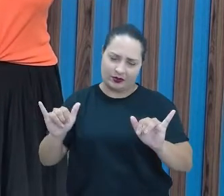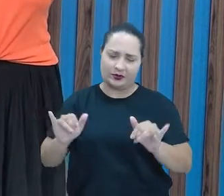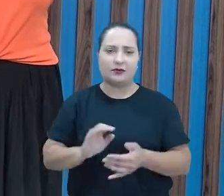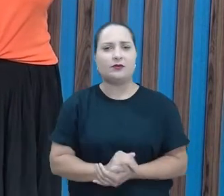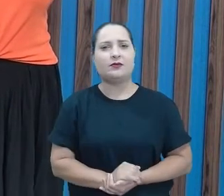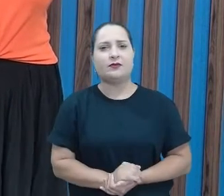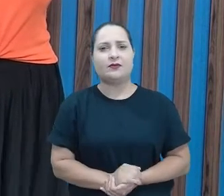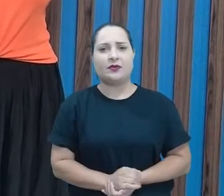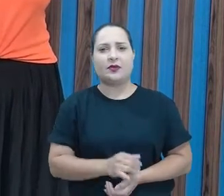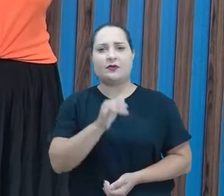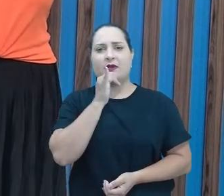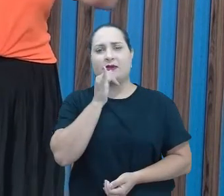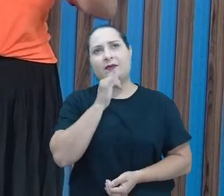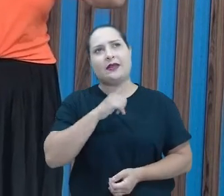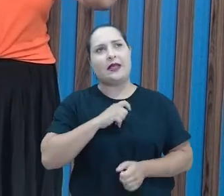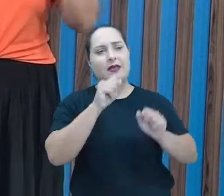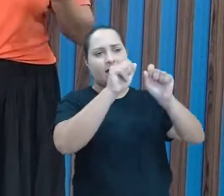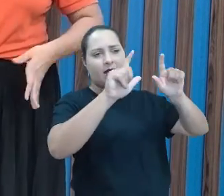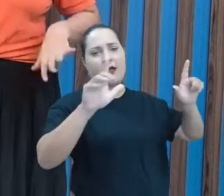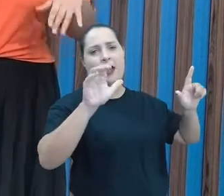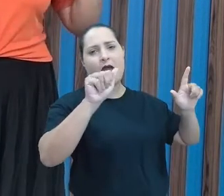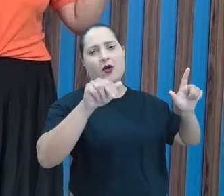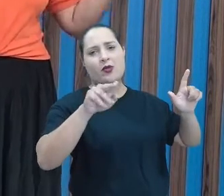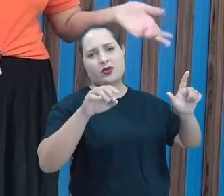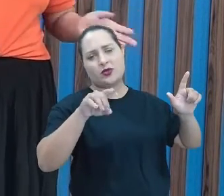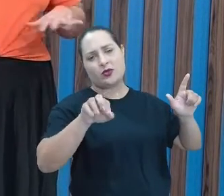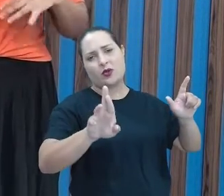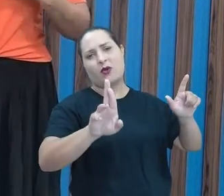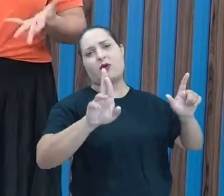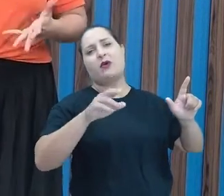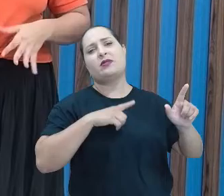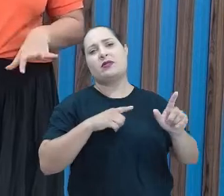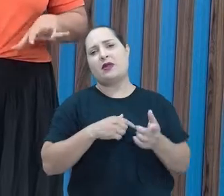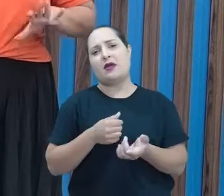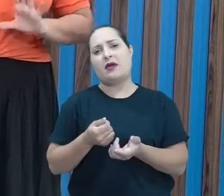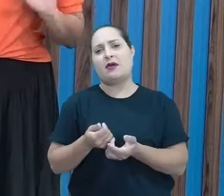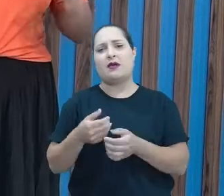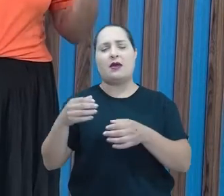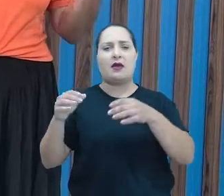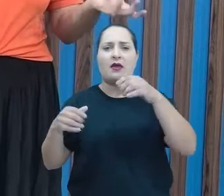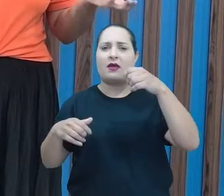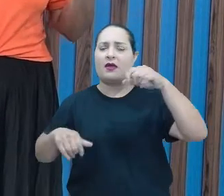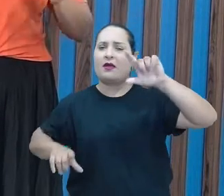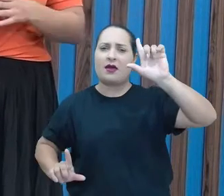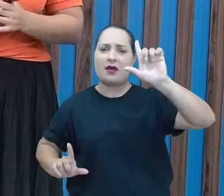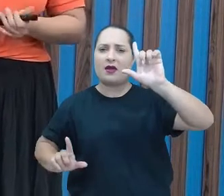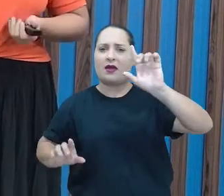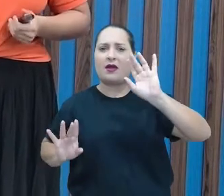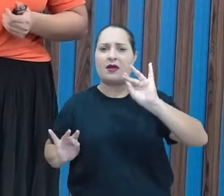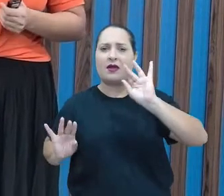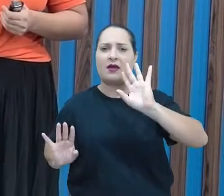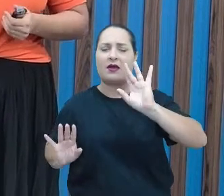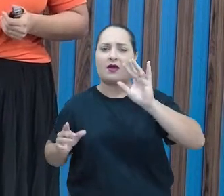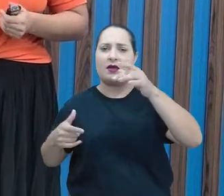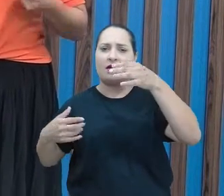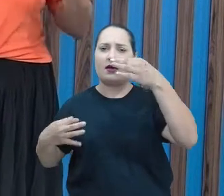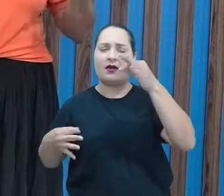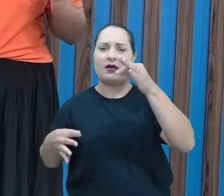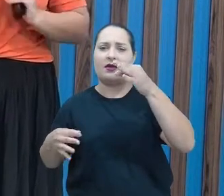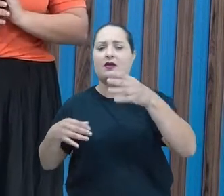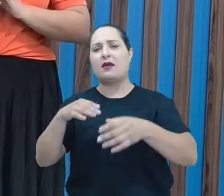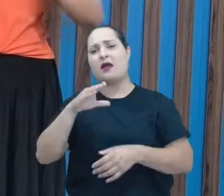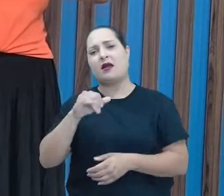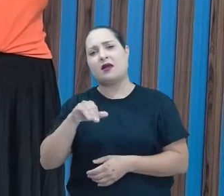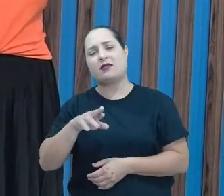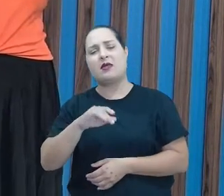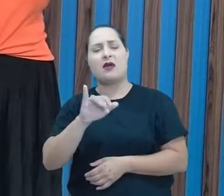então, por exemplo, outdoor, revista, jornal, cartaz, panfleto. E quando a gente fala de vídeo, a gente tem, por exemplo, anúncios no YouTube,